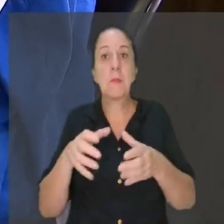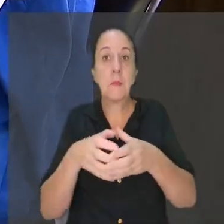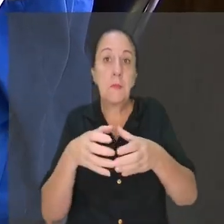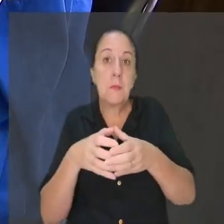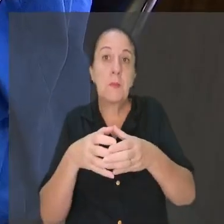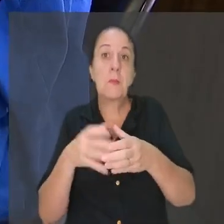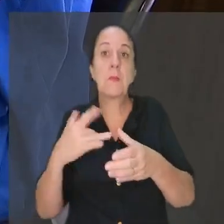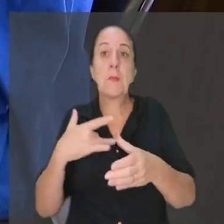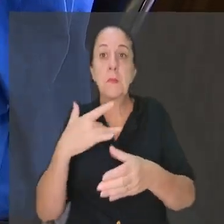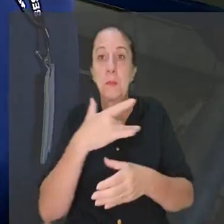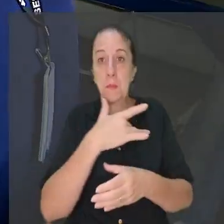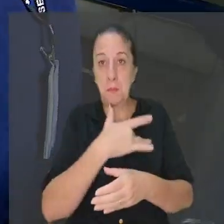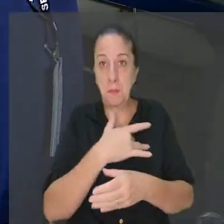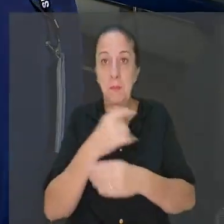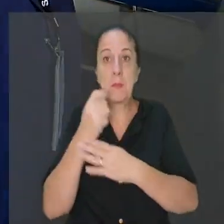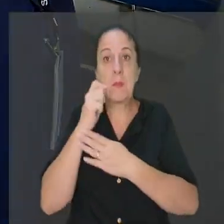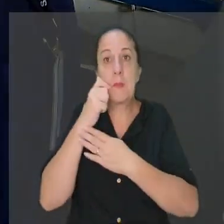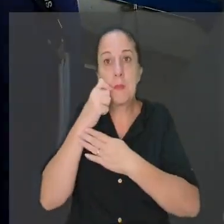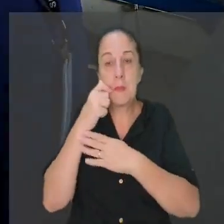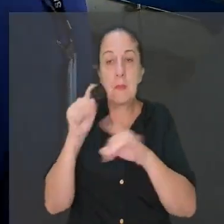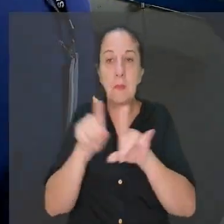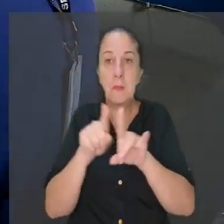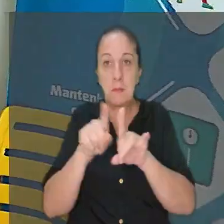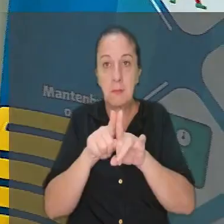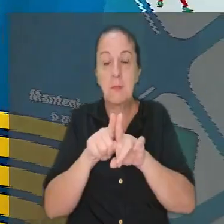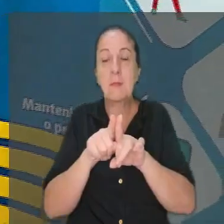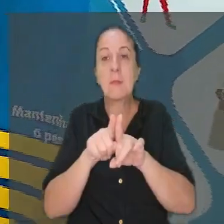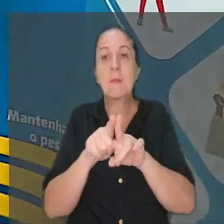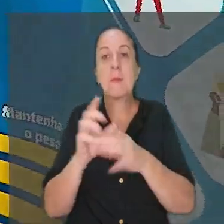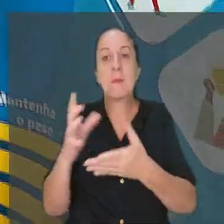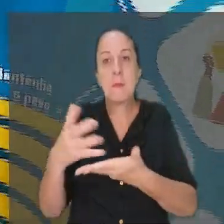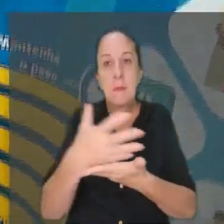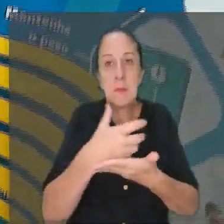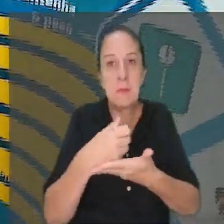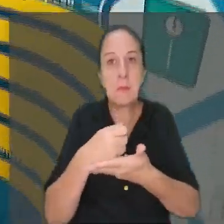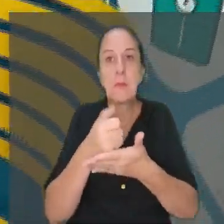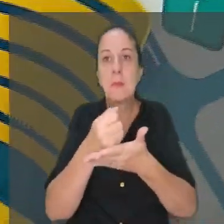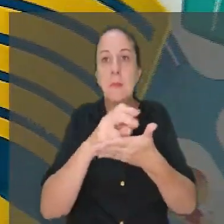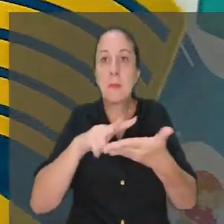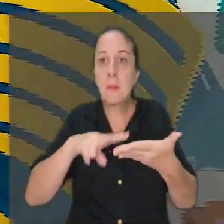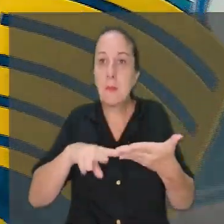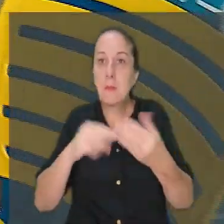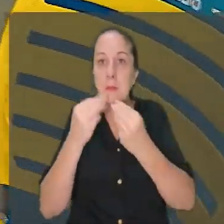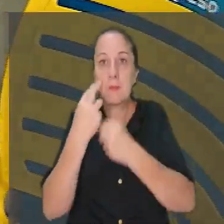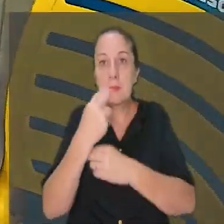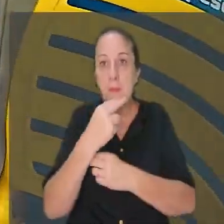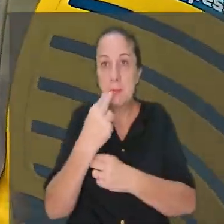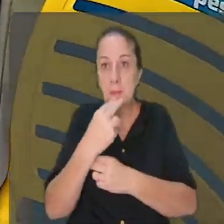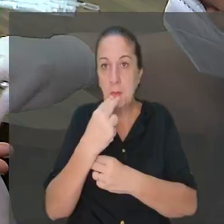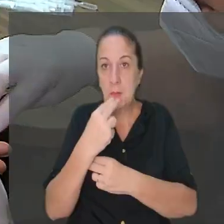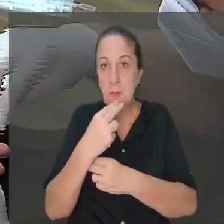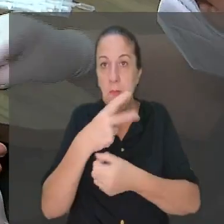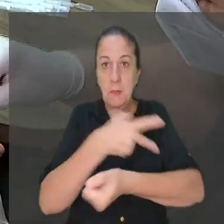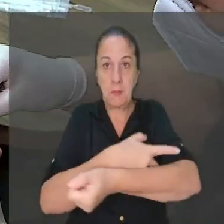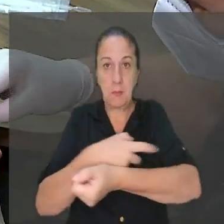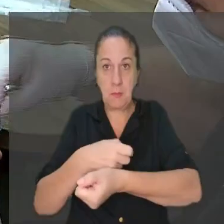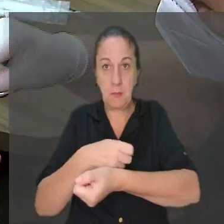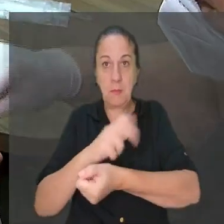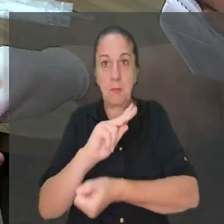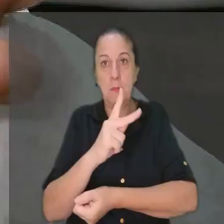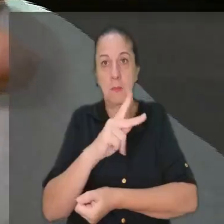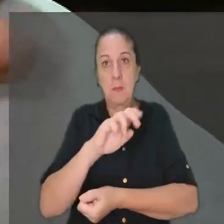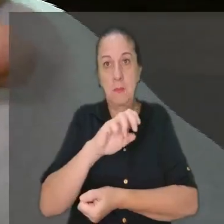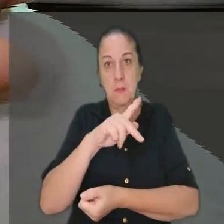inclui consultas médicas e também com dentistas. Os catadores passam ainda por avaliação nutricional e exames